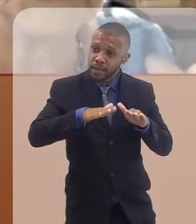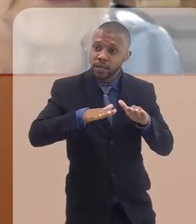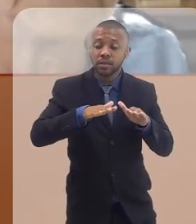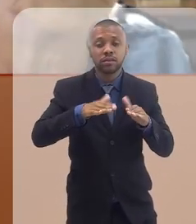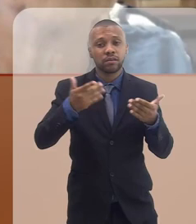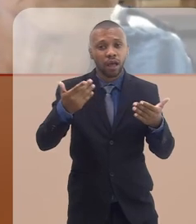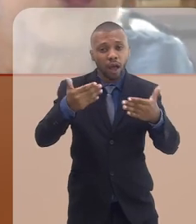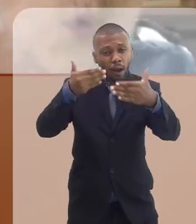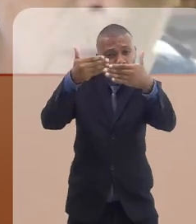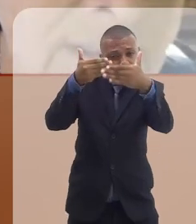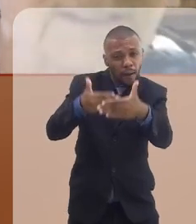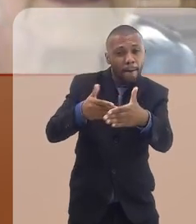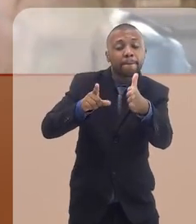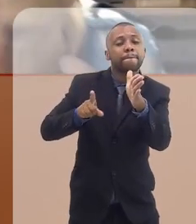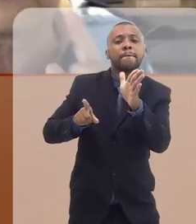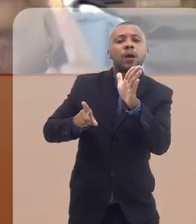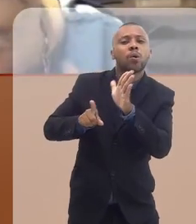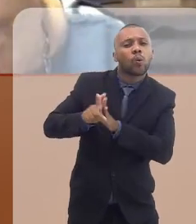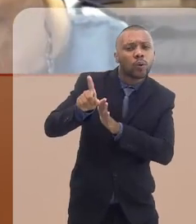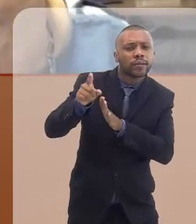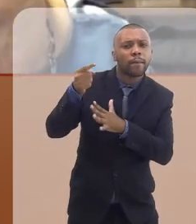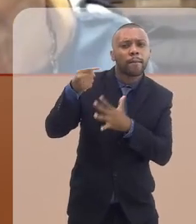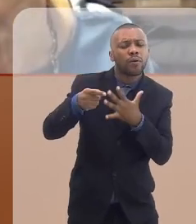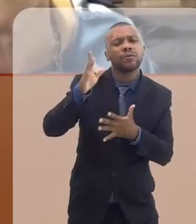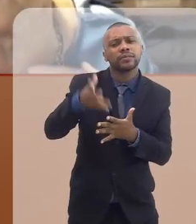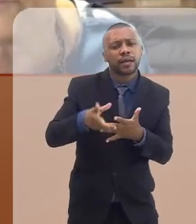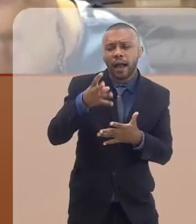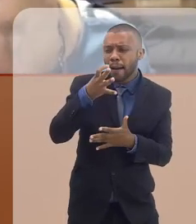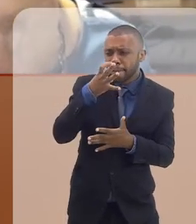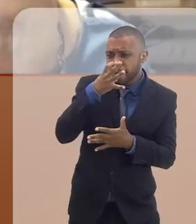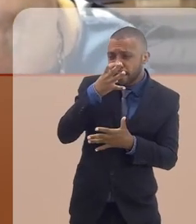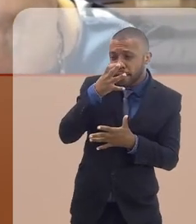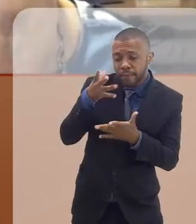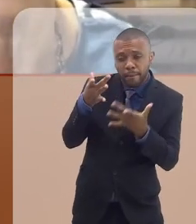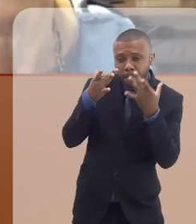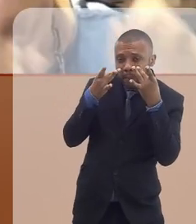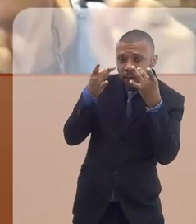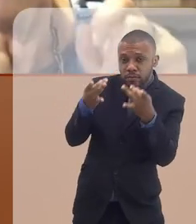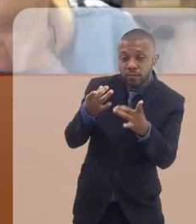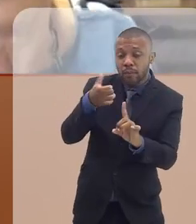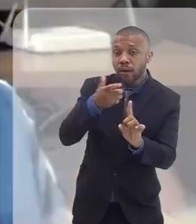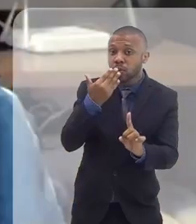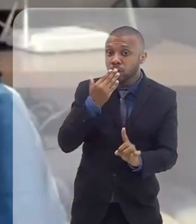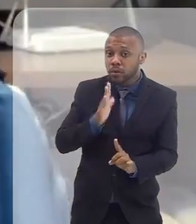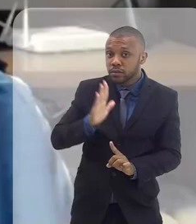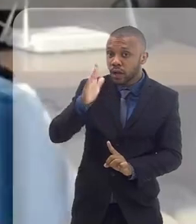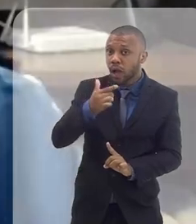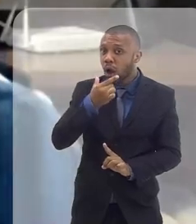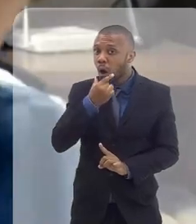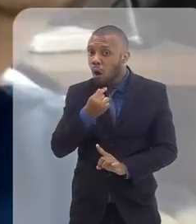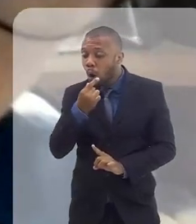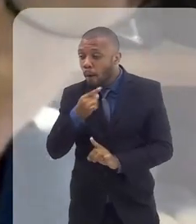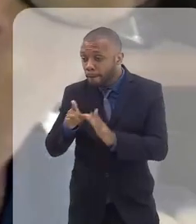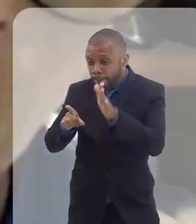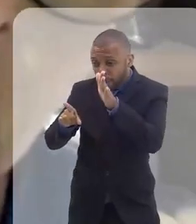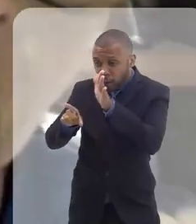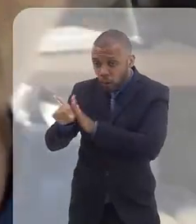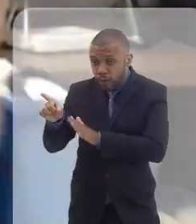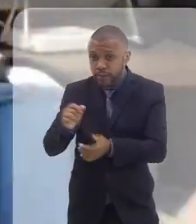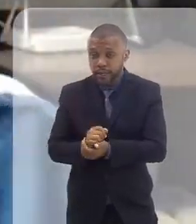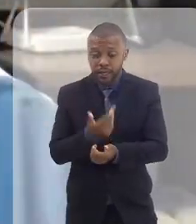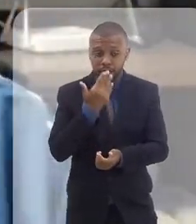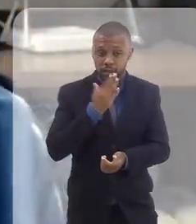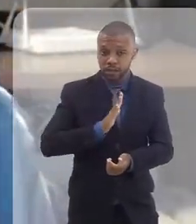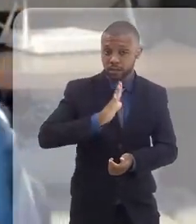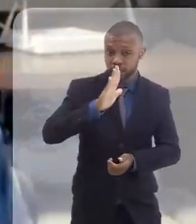Exames, às vezes, perguntas que são feitas, eu já assisti isso, para candidatos homens